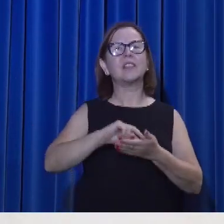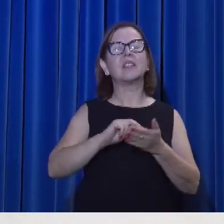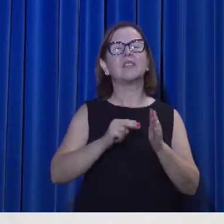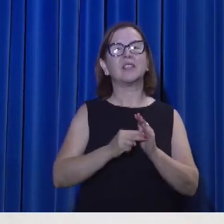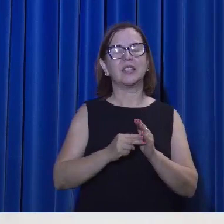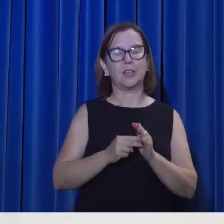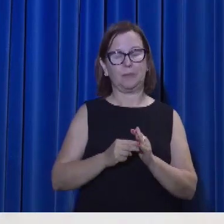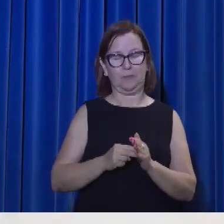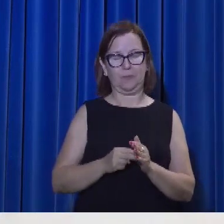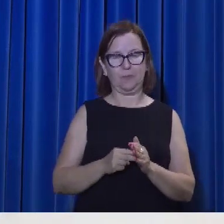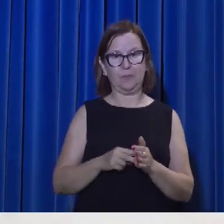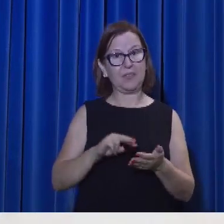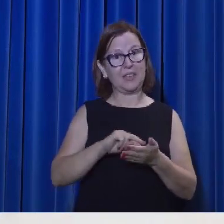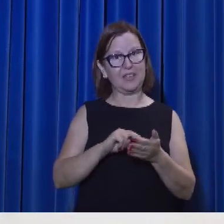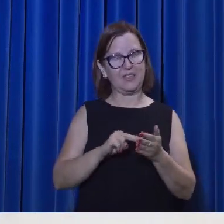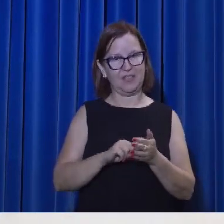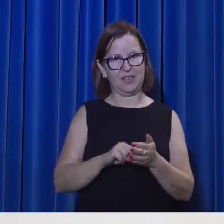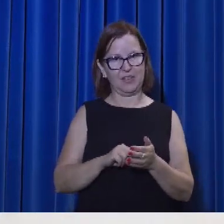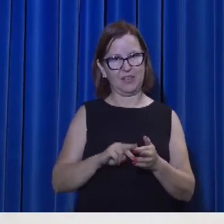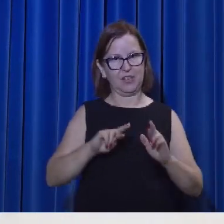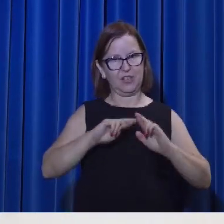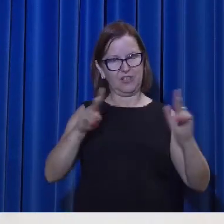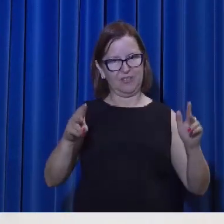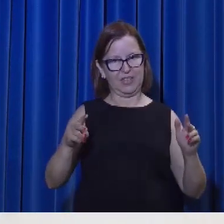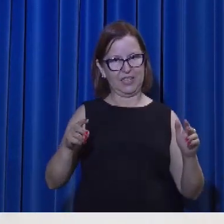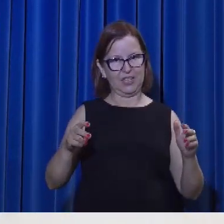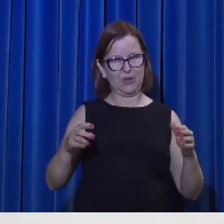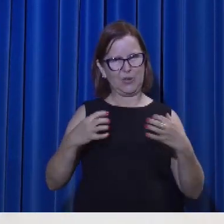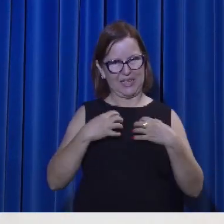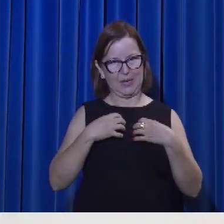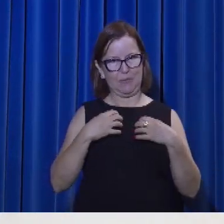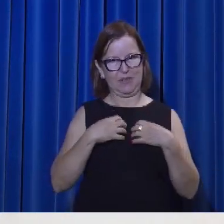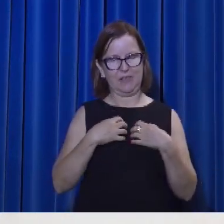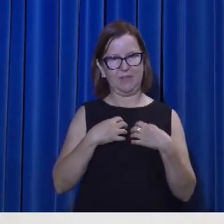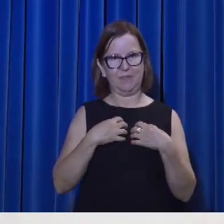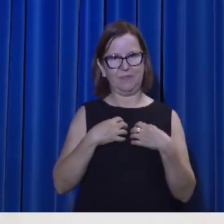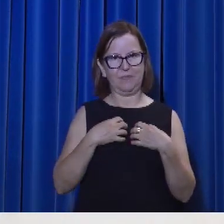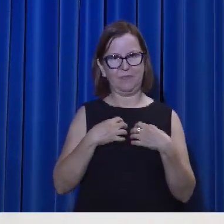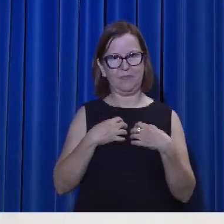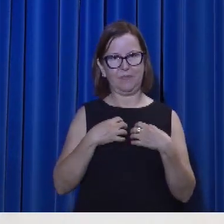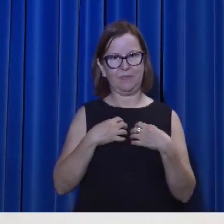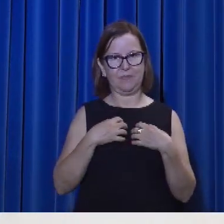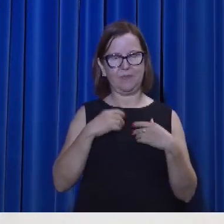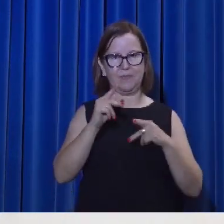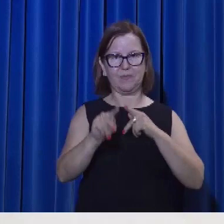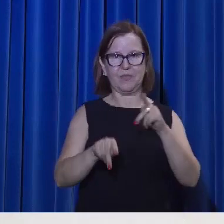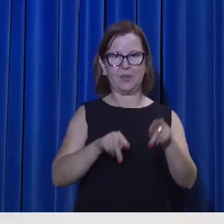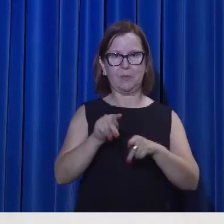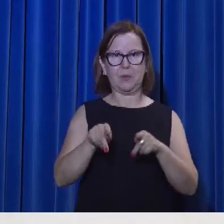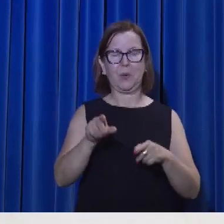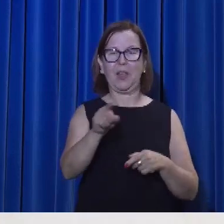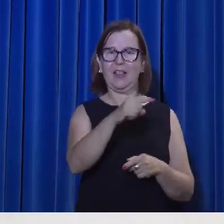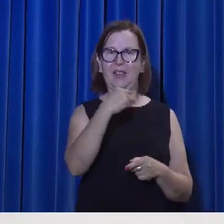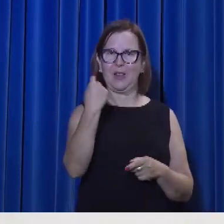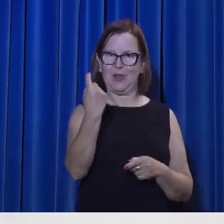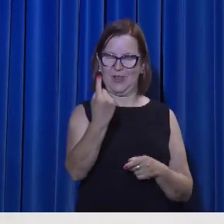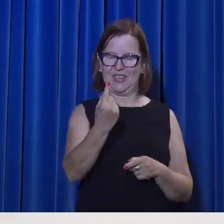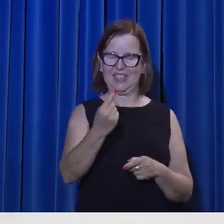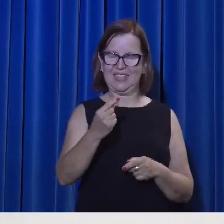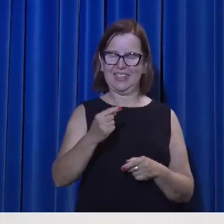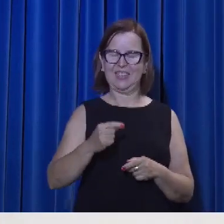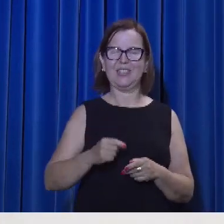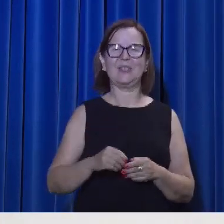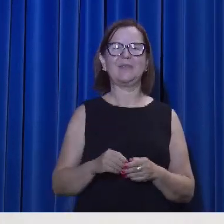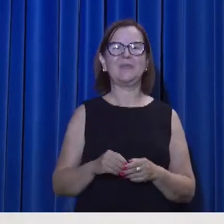Isso quer dizer o seguinte, meus irmãos, que diferente dos animais, os seres humanos, nós, os homens, os